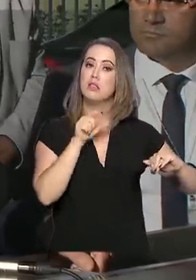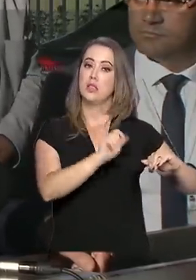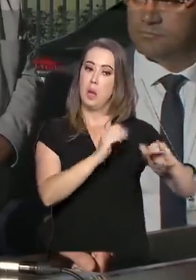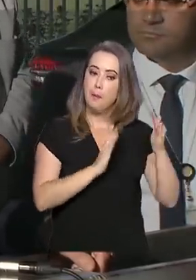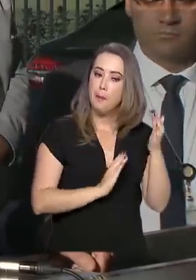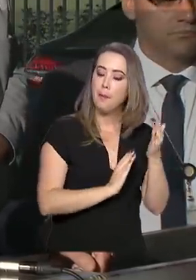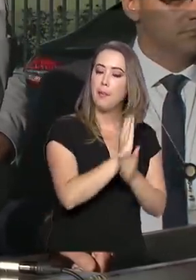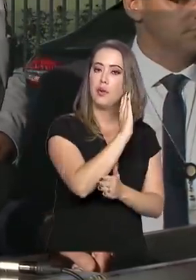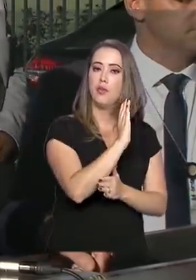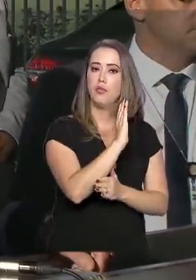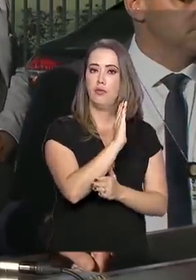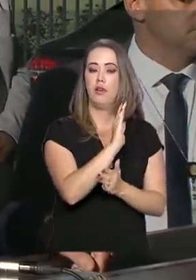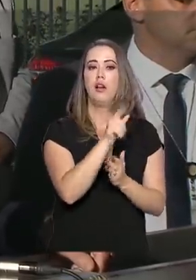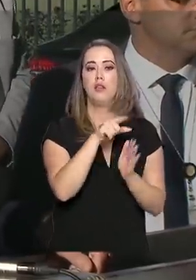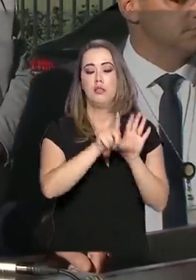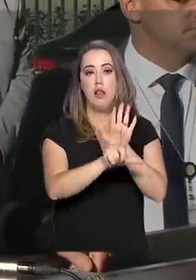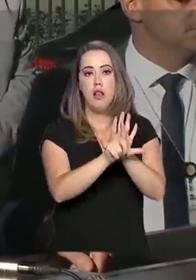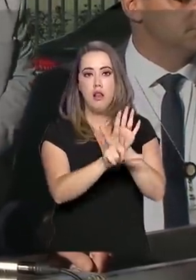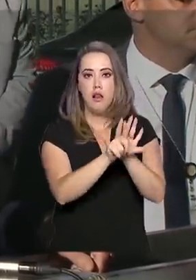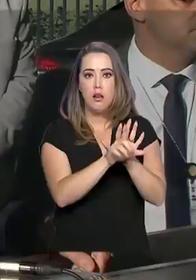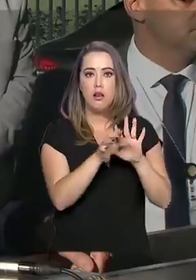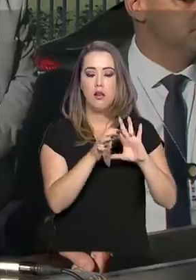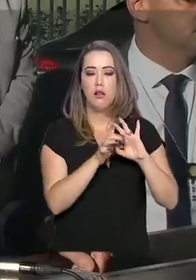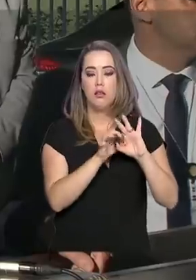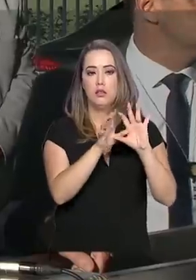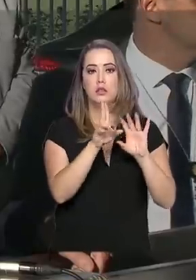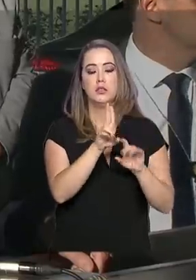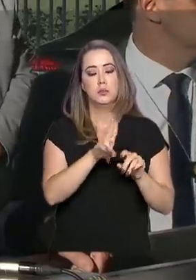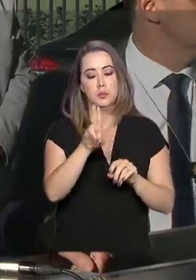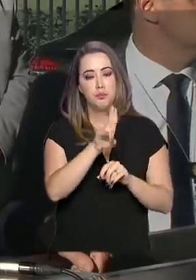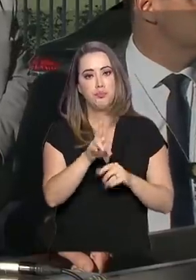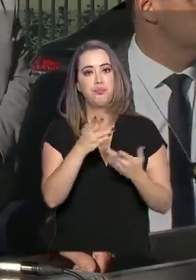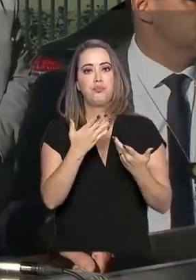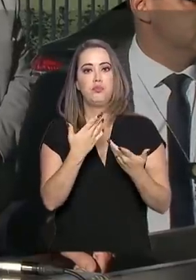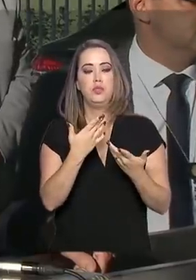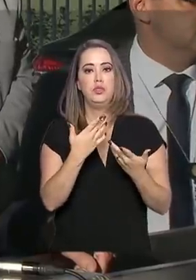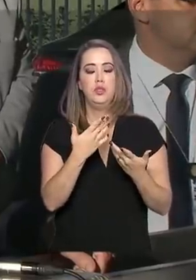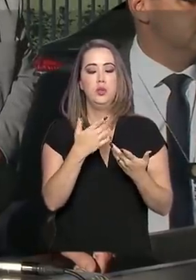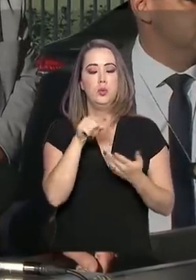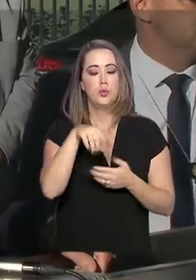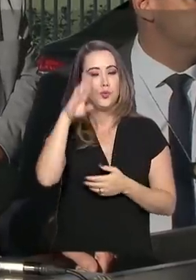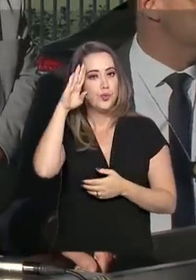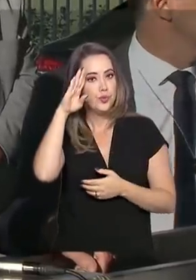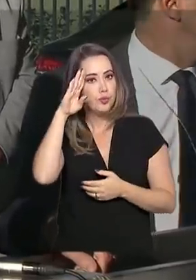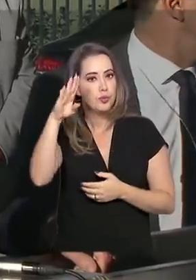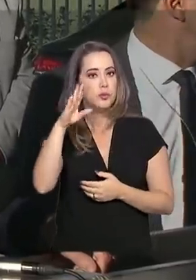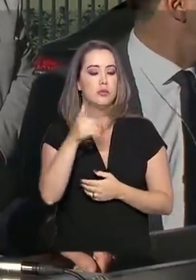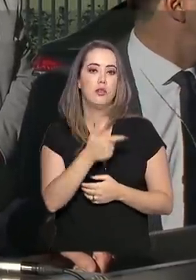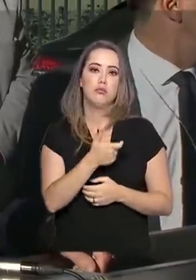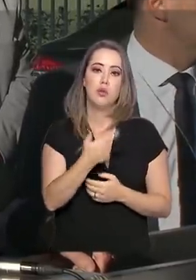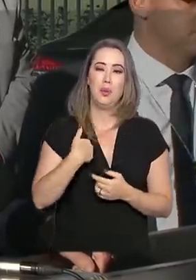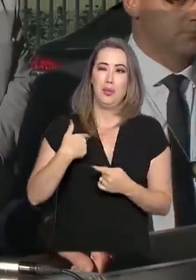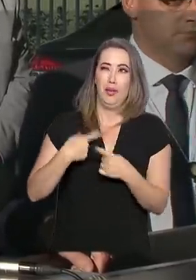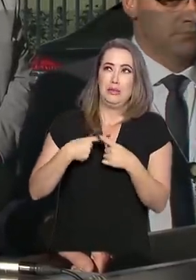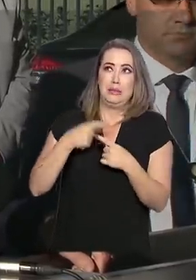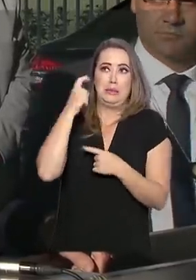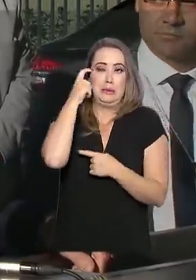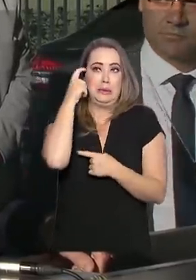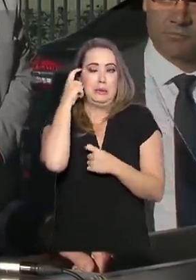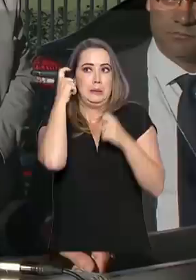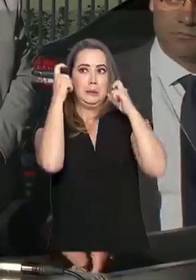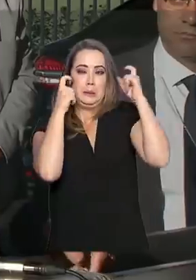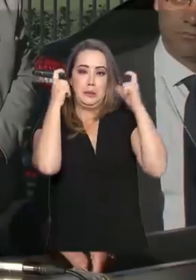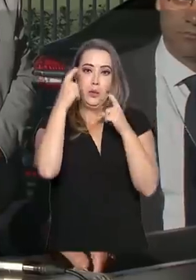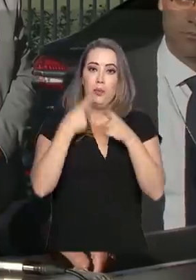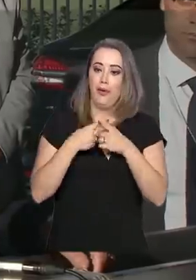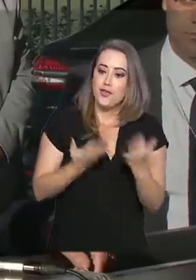seja aprovado o excludente de licitude. A minha consciência fica pesada nesse momento, porque tem muitos jovens de 20 anos de